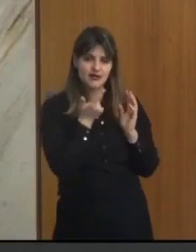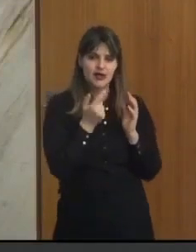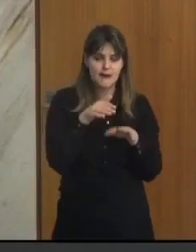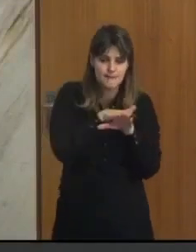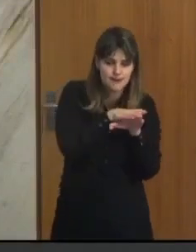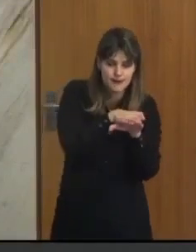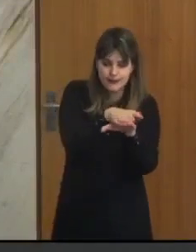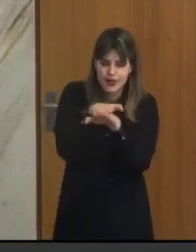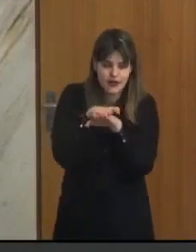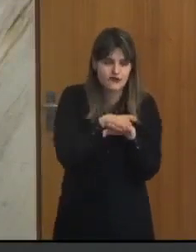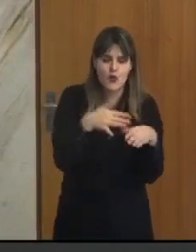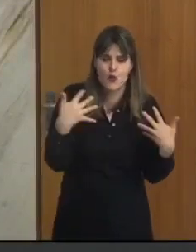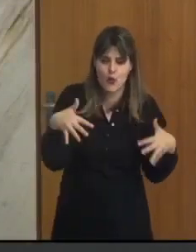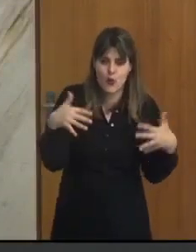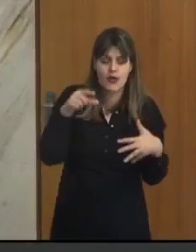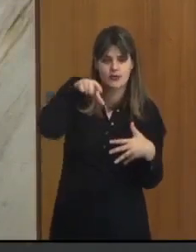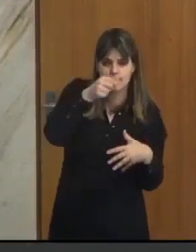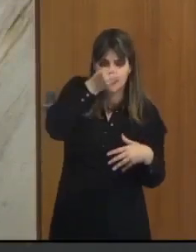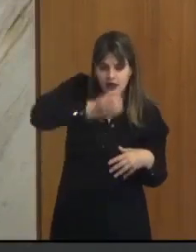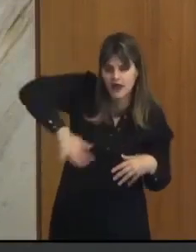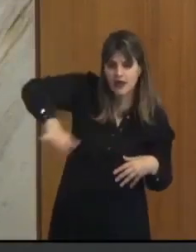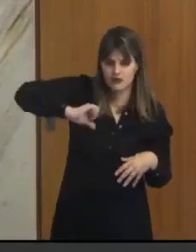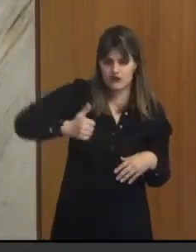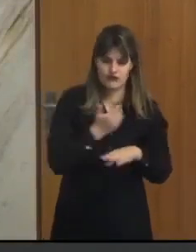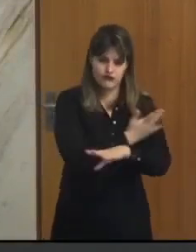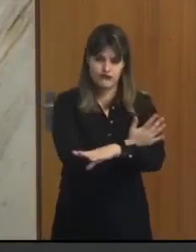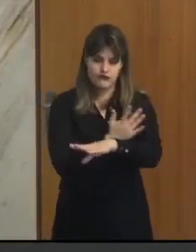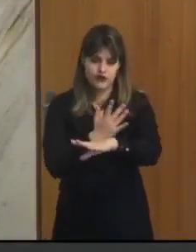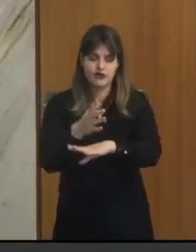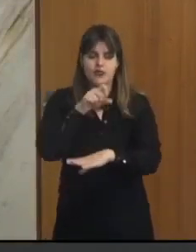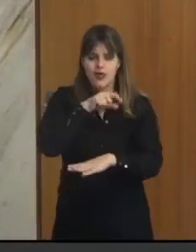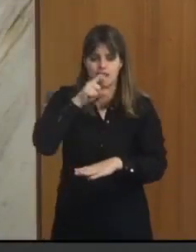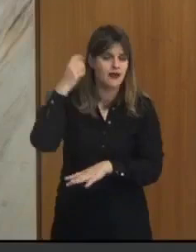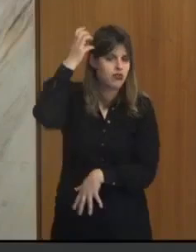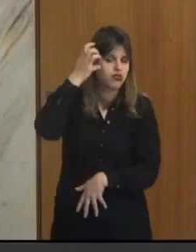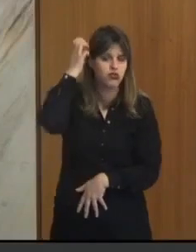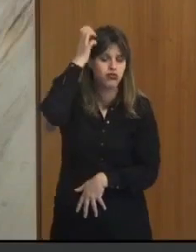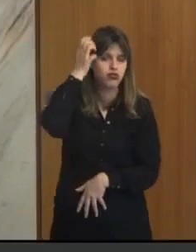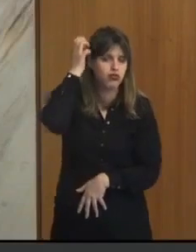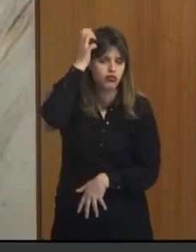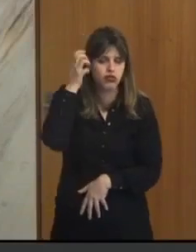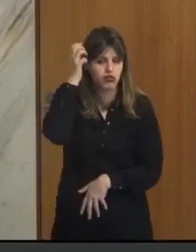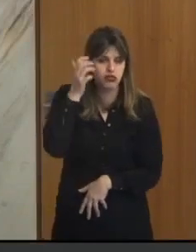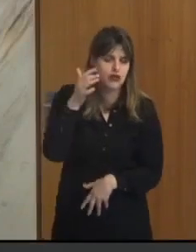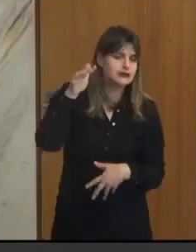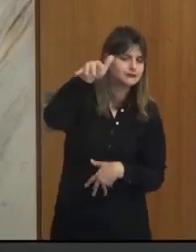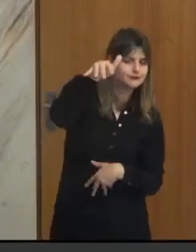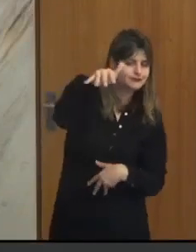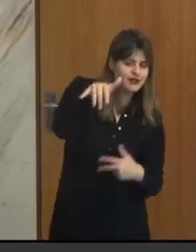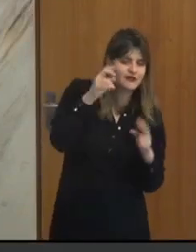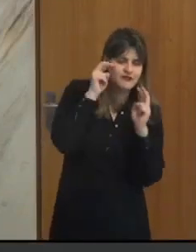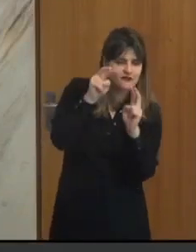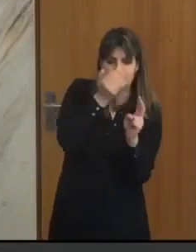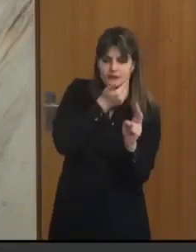peixe, largamente dotada de campos verdejantes, desfrutando bem assim de extensos alqueiros e em todo o